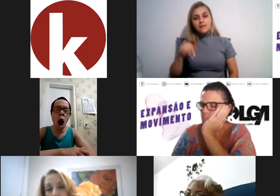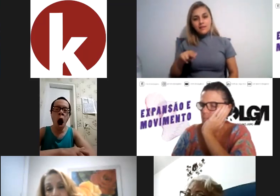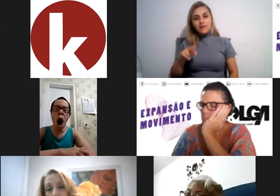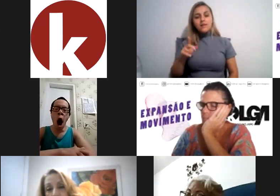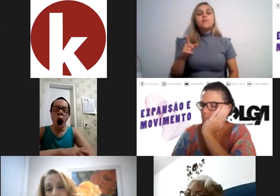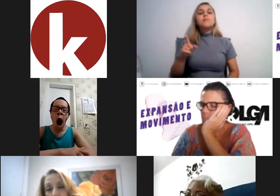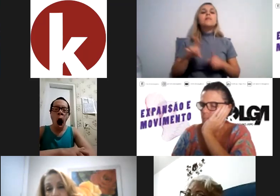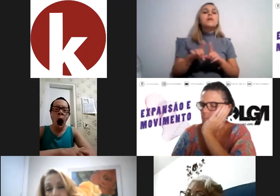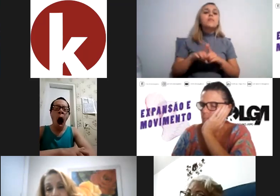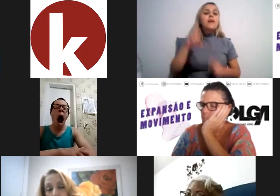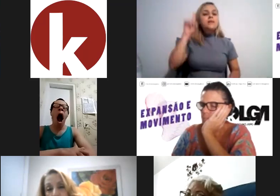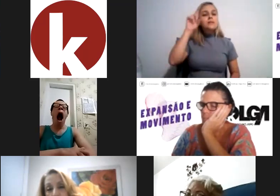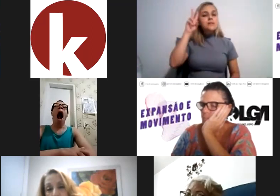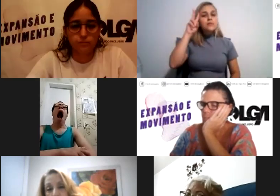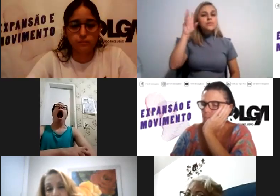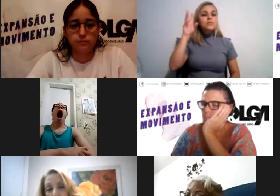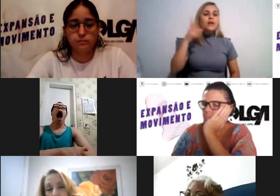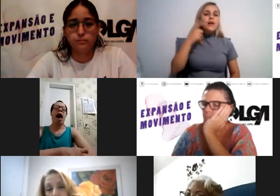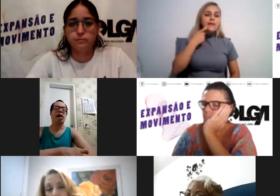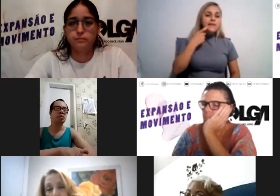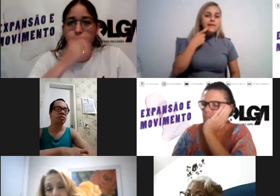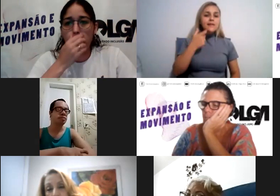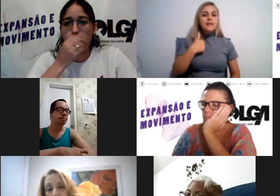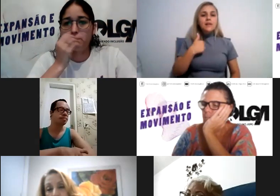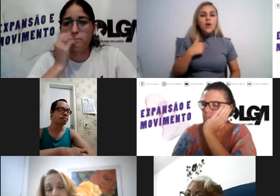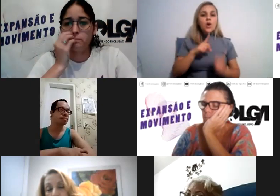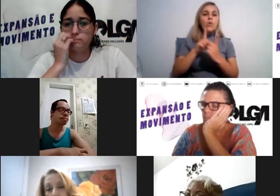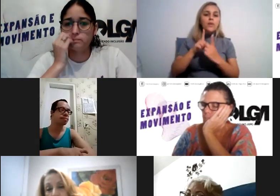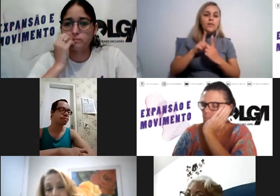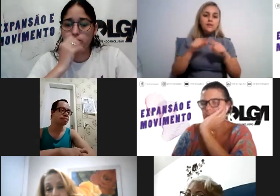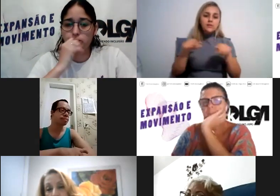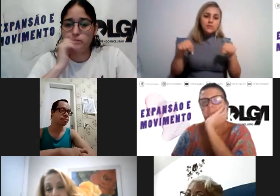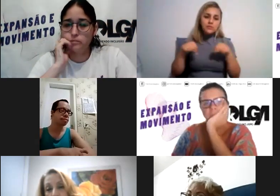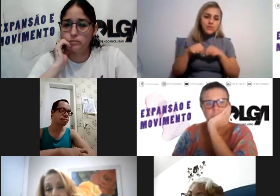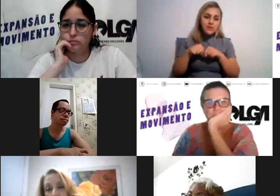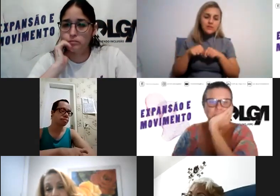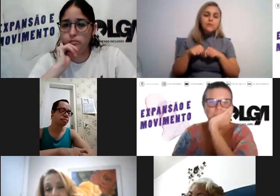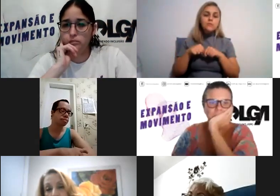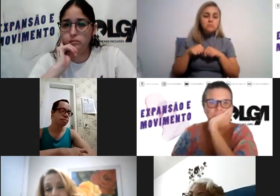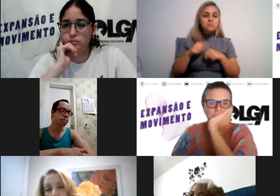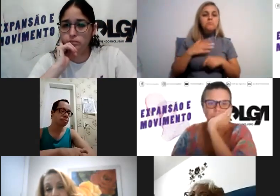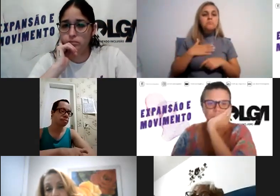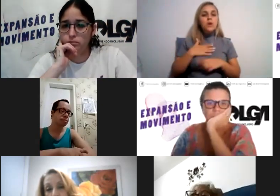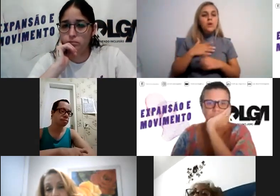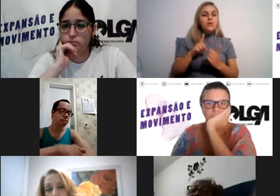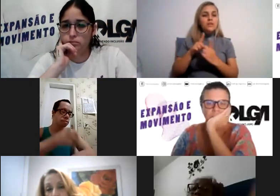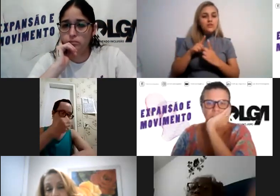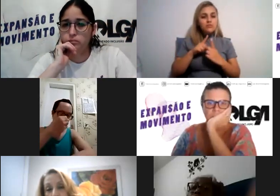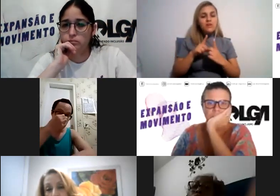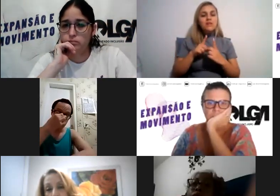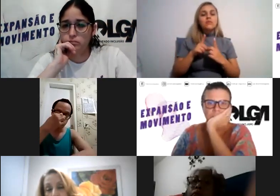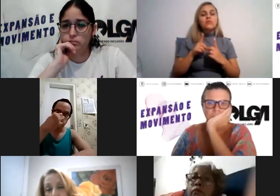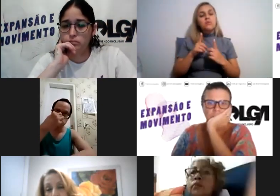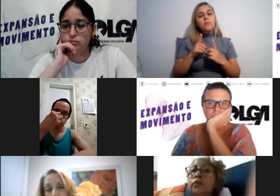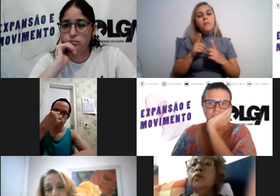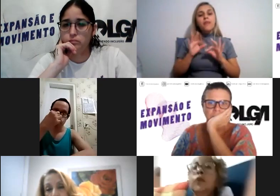onde praticamente 90% dos pacientes e das famílias que eu acompanho têm uma deficiência,